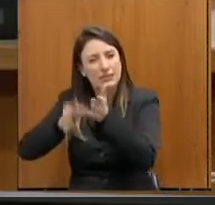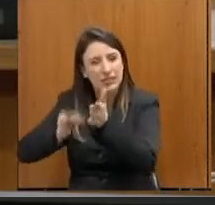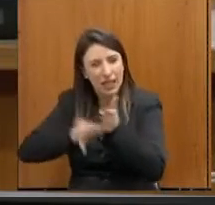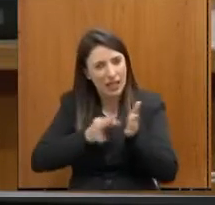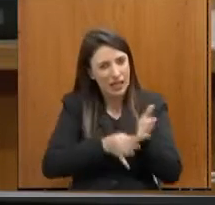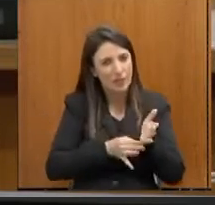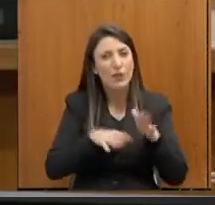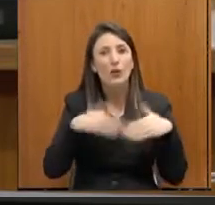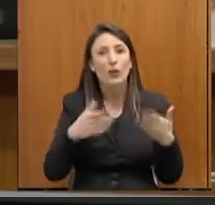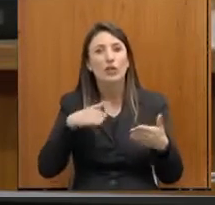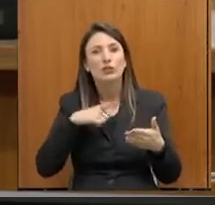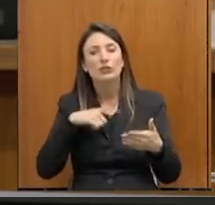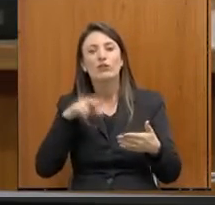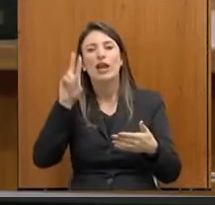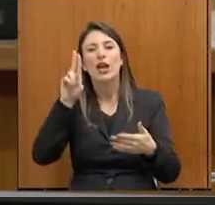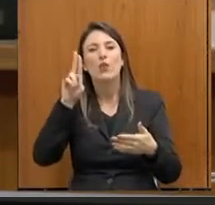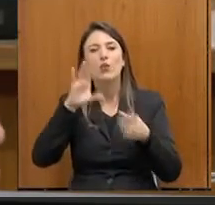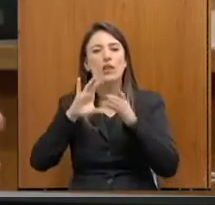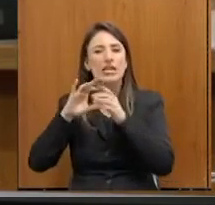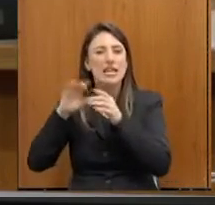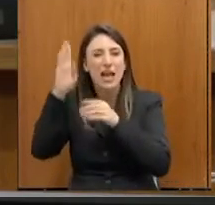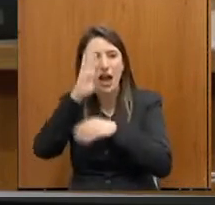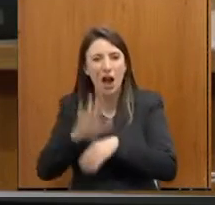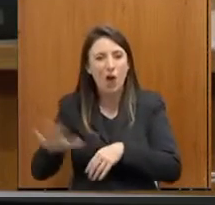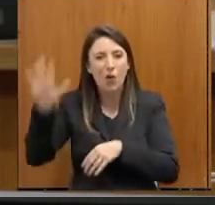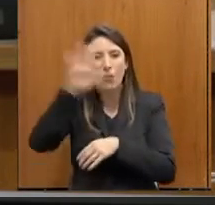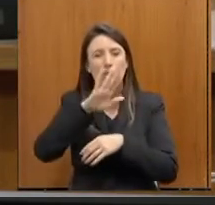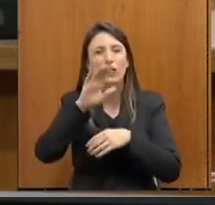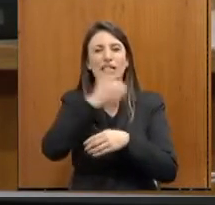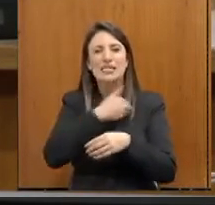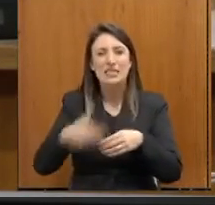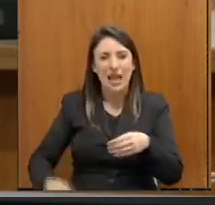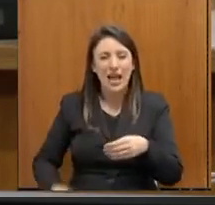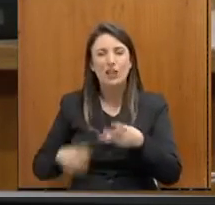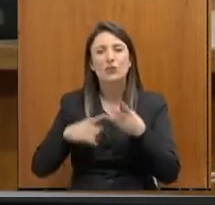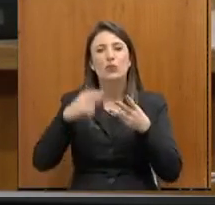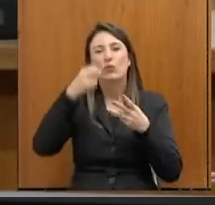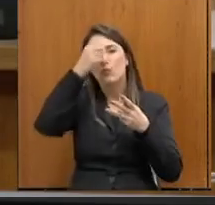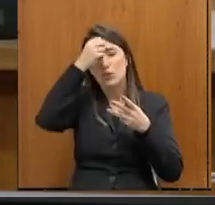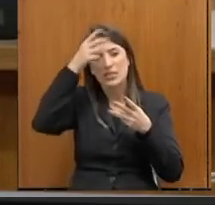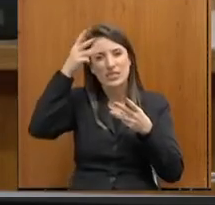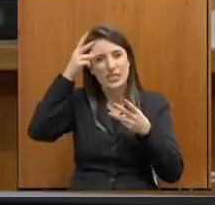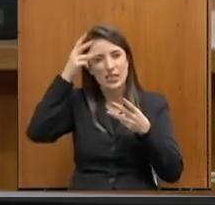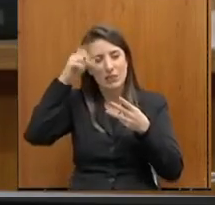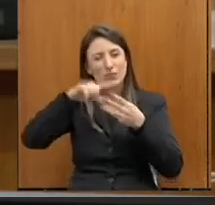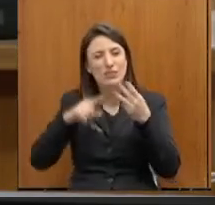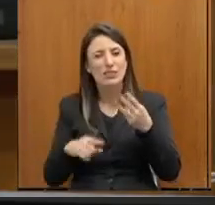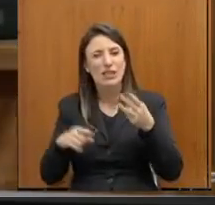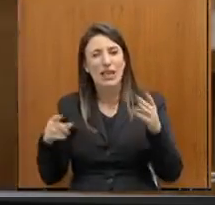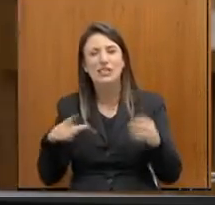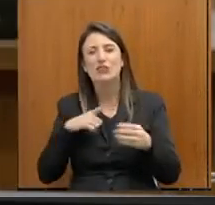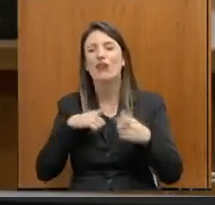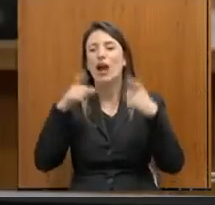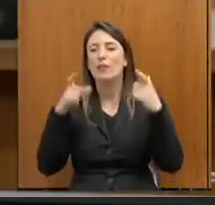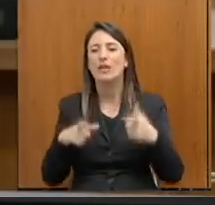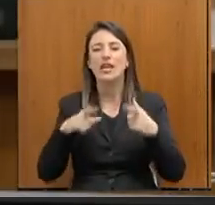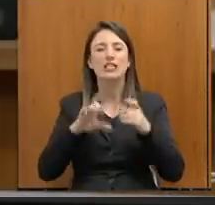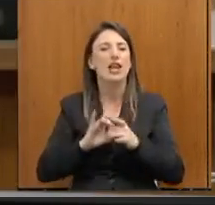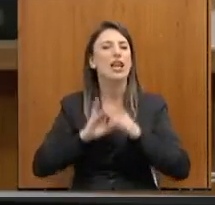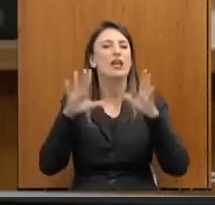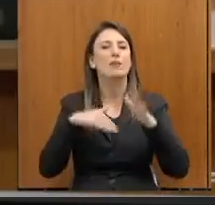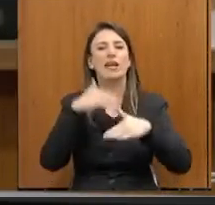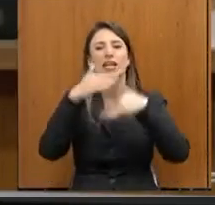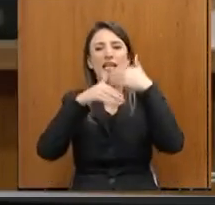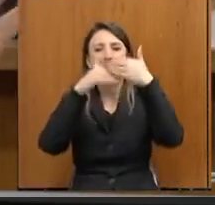tivermos o estado E o respectivo município no ambiente livre para crescer esse alinhamento dos astros